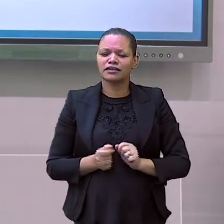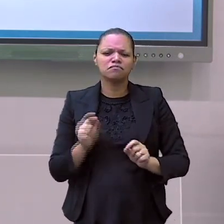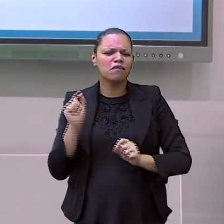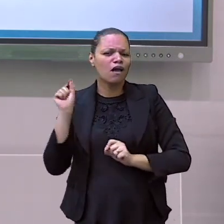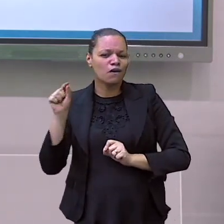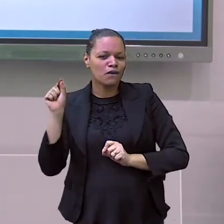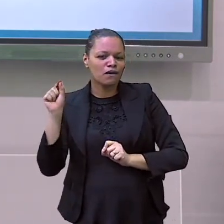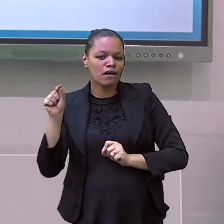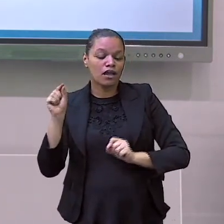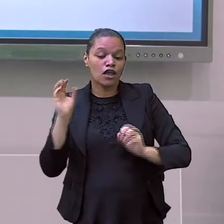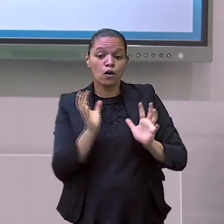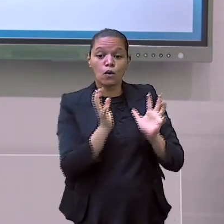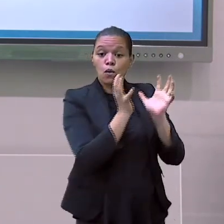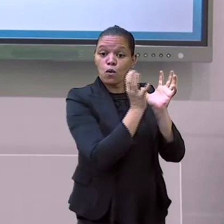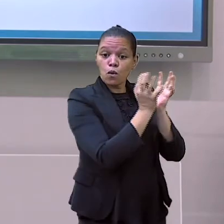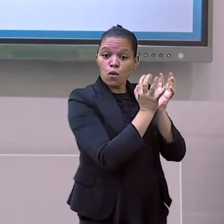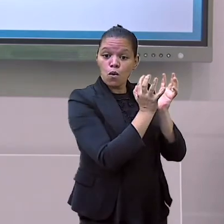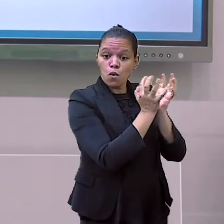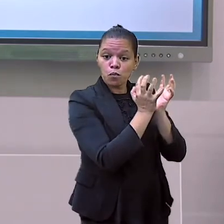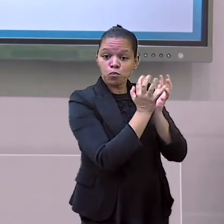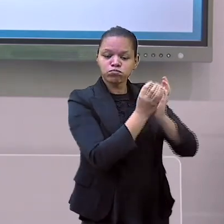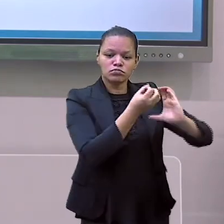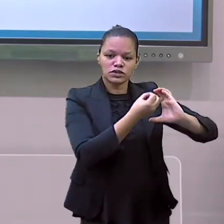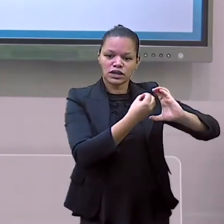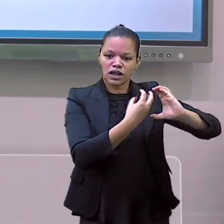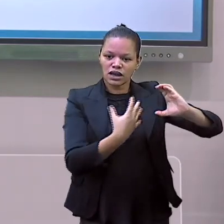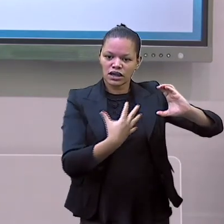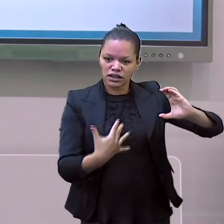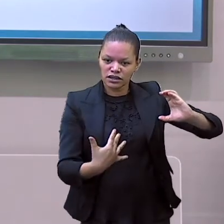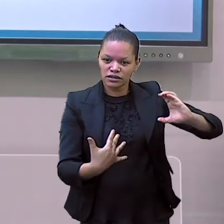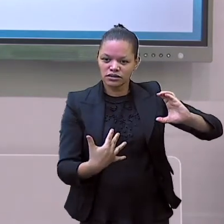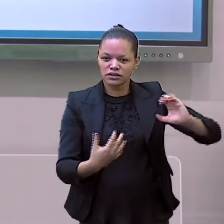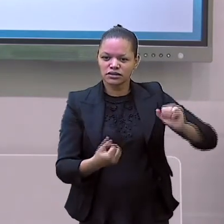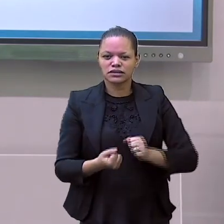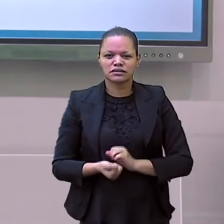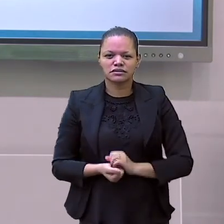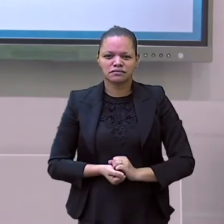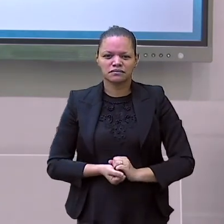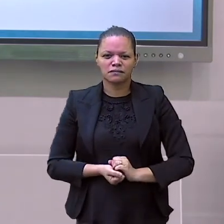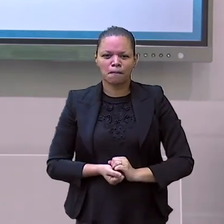meu conjunto de características.